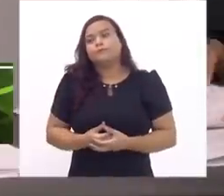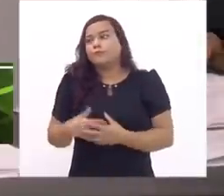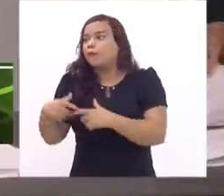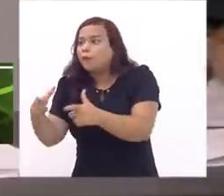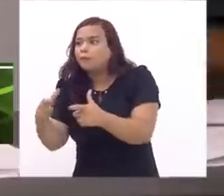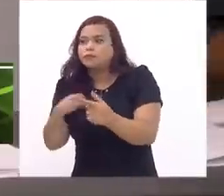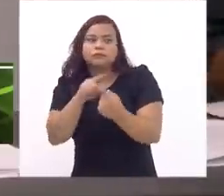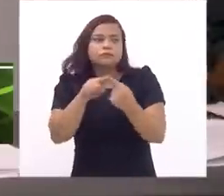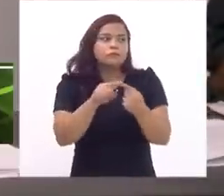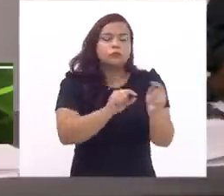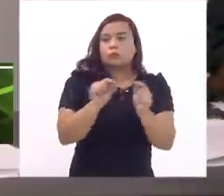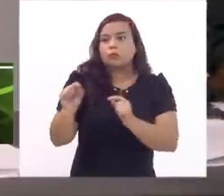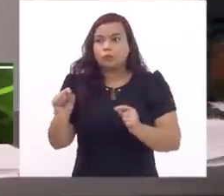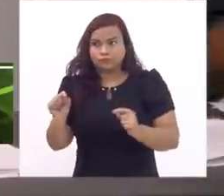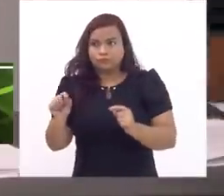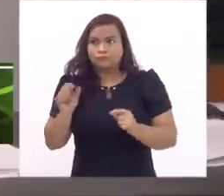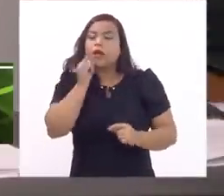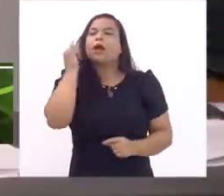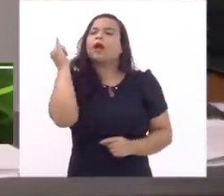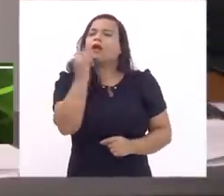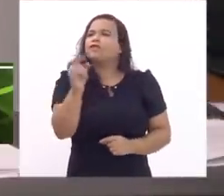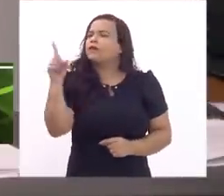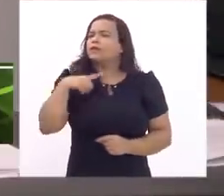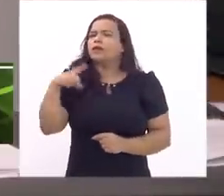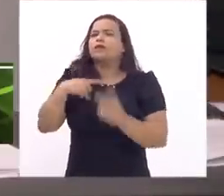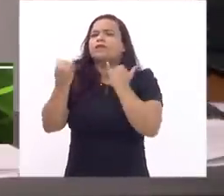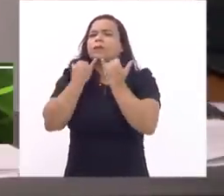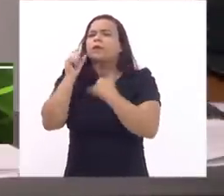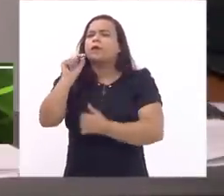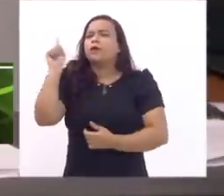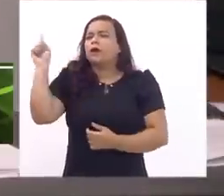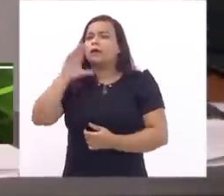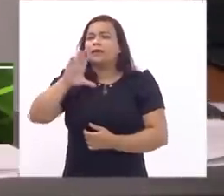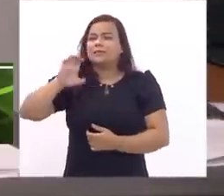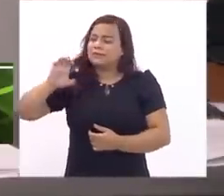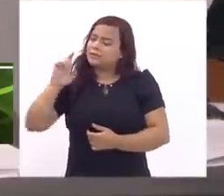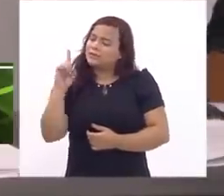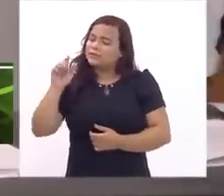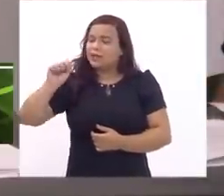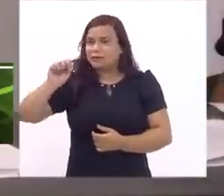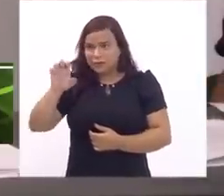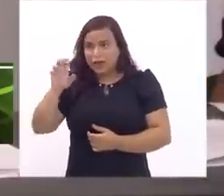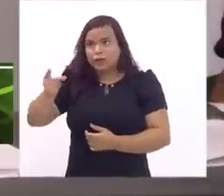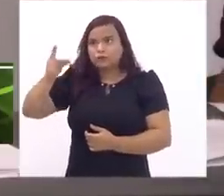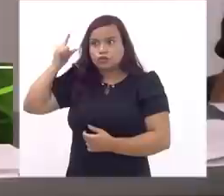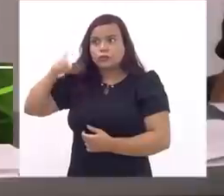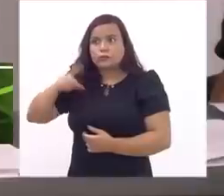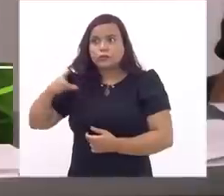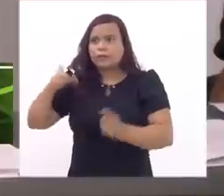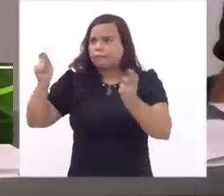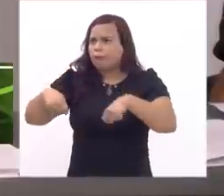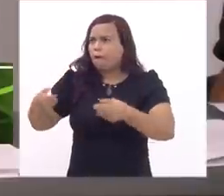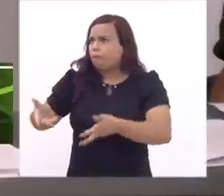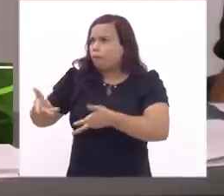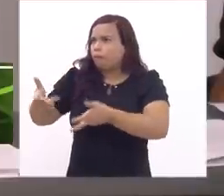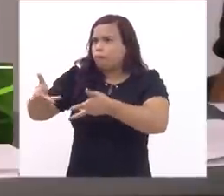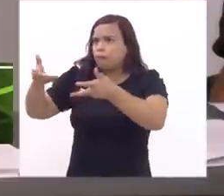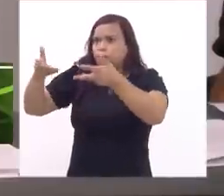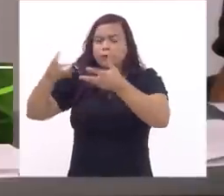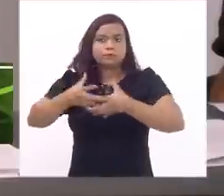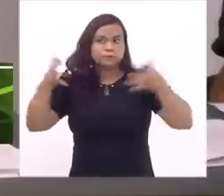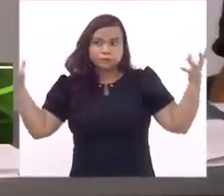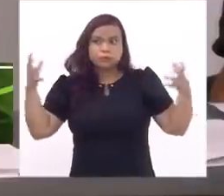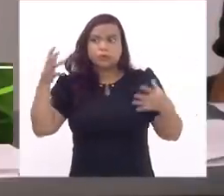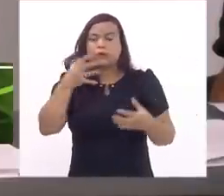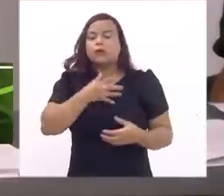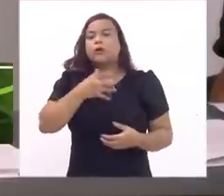a SEDAI antiga será também uma empresa superavitária e com um potencial imenso, segundo o próprio